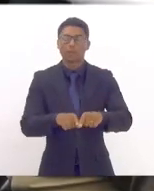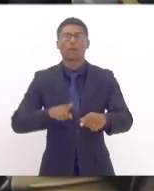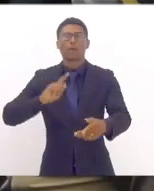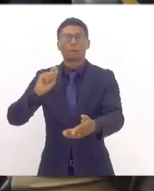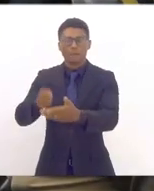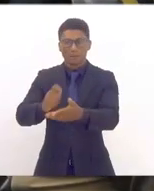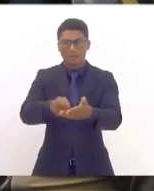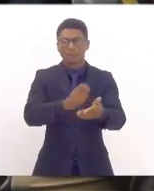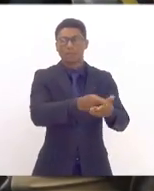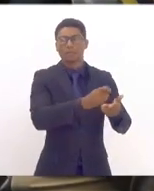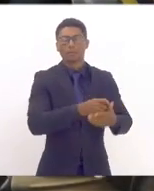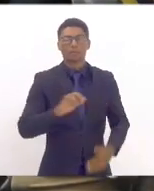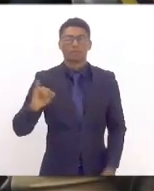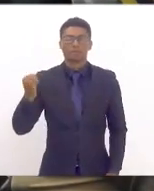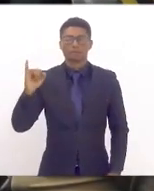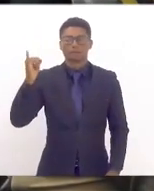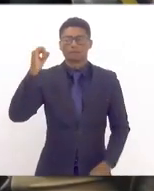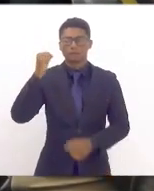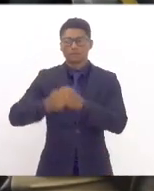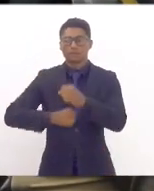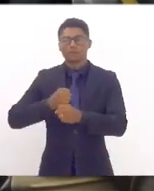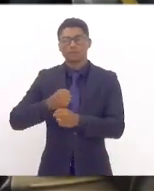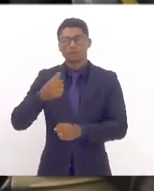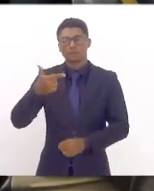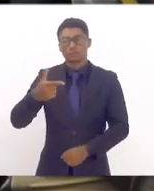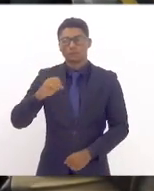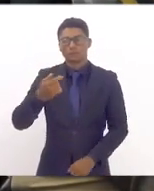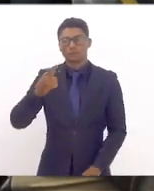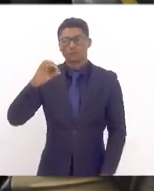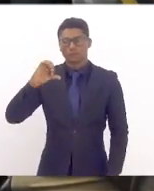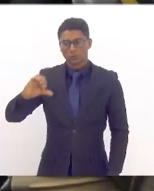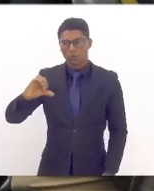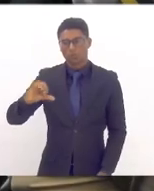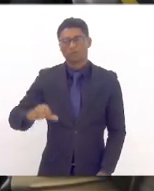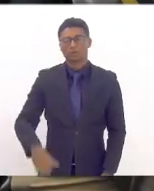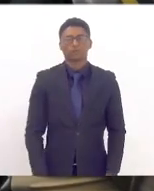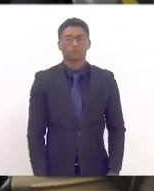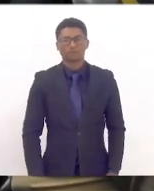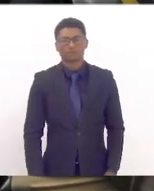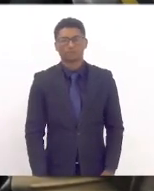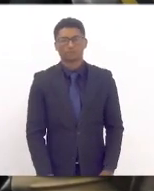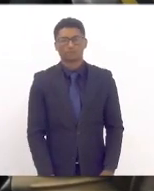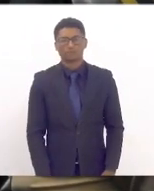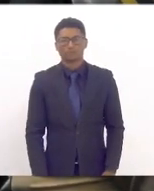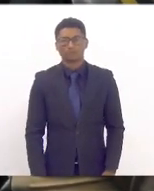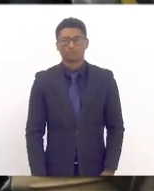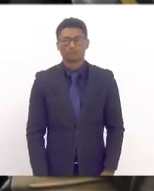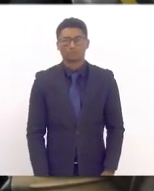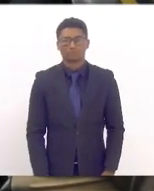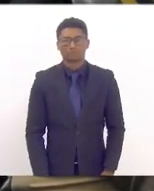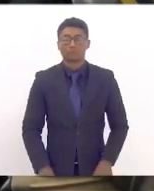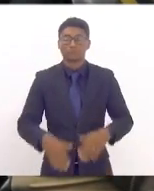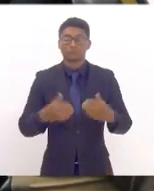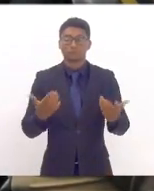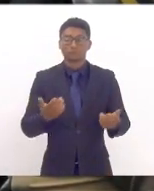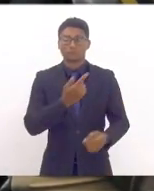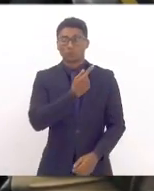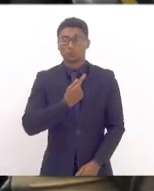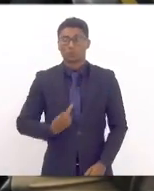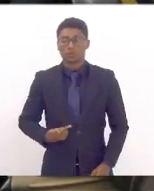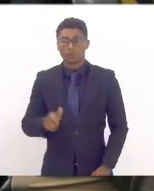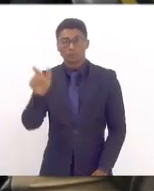a inflação de 2029 O que faz o senhor governador